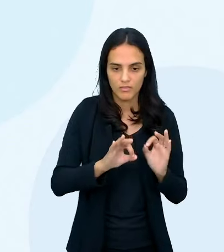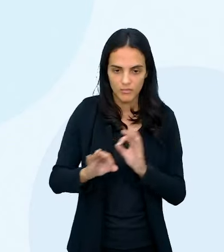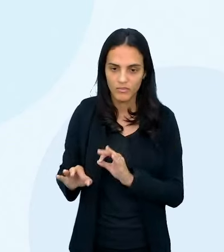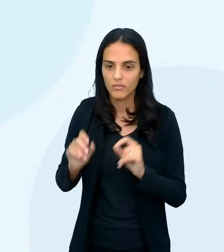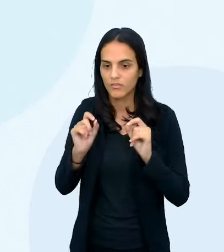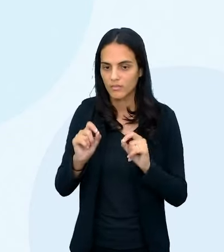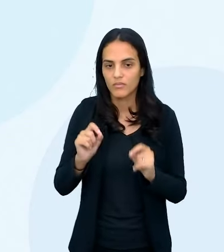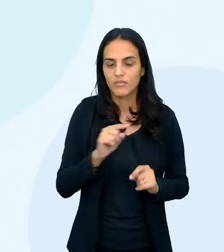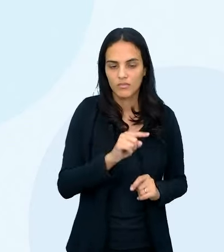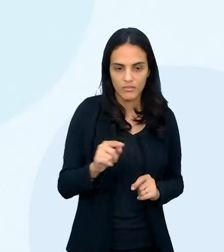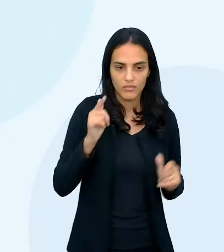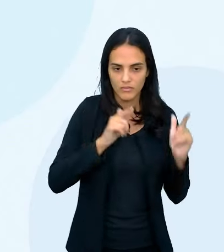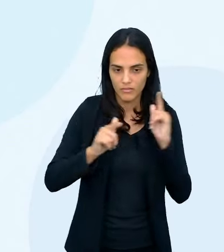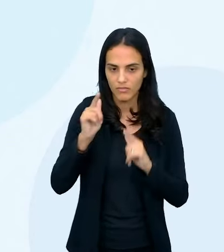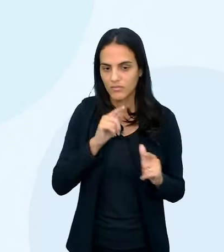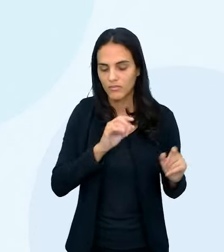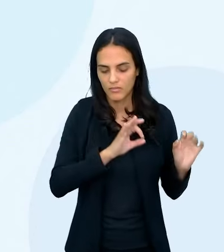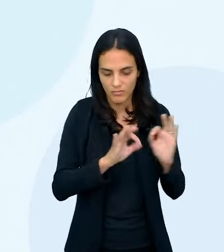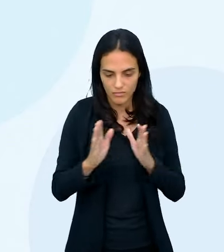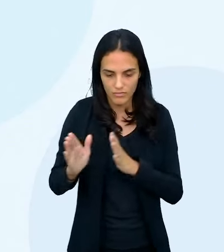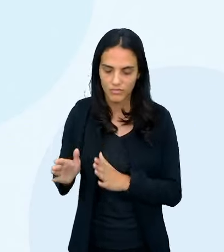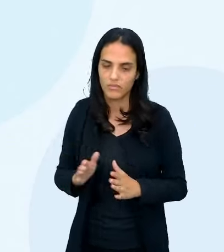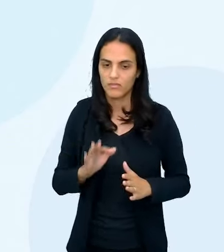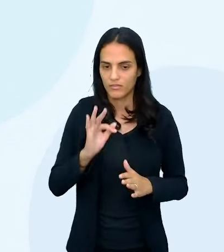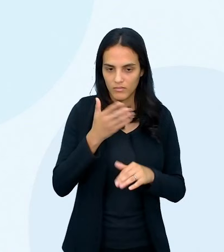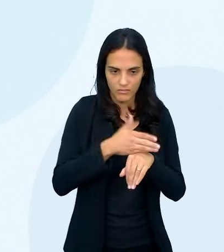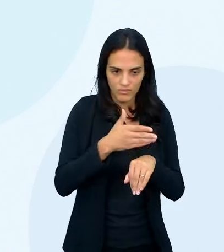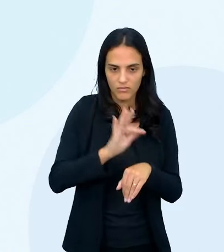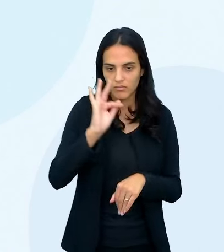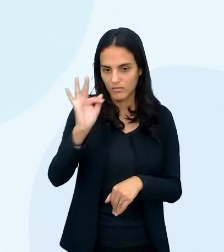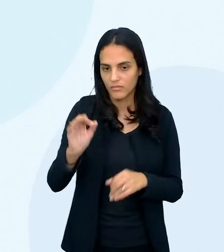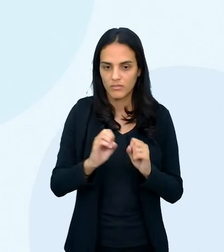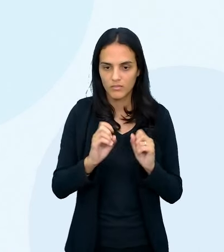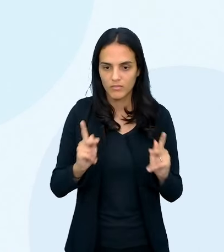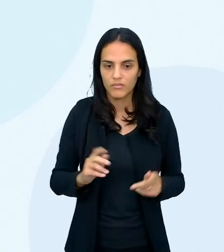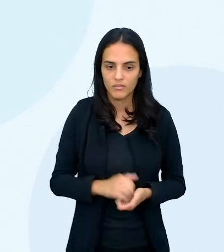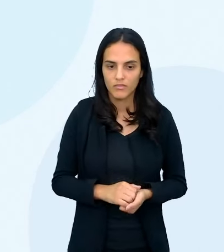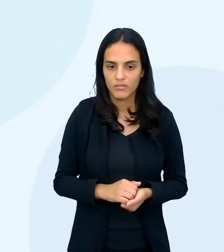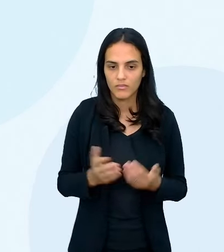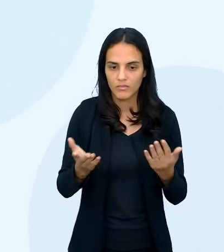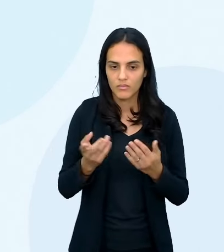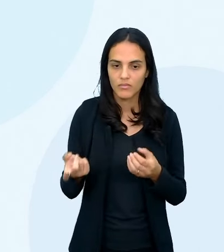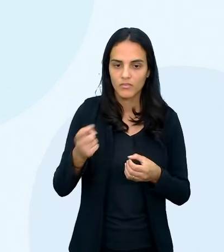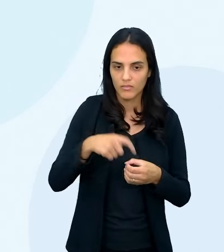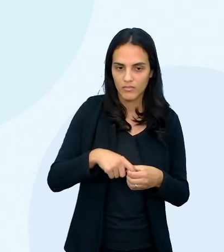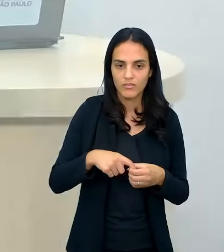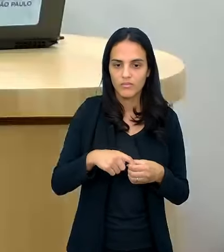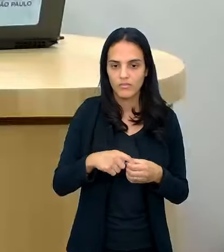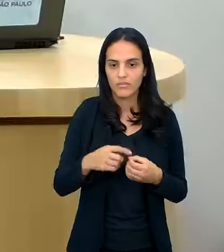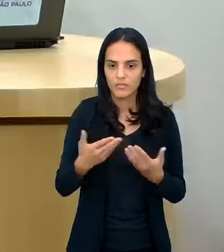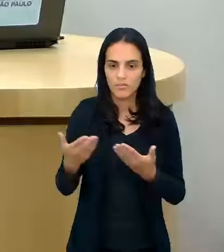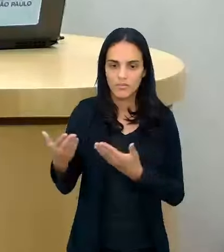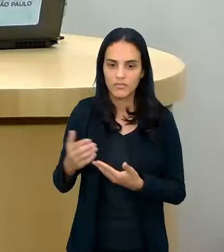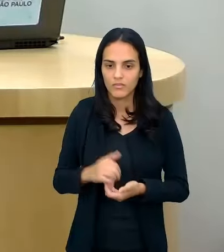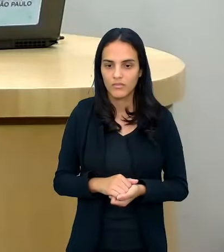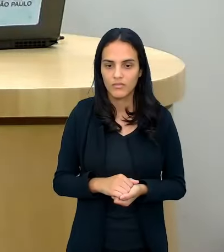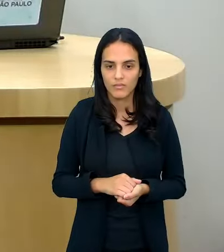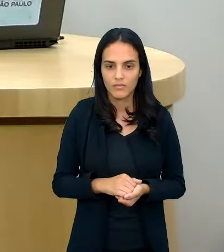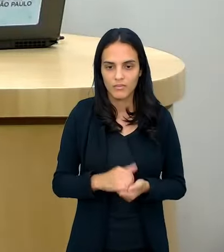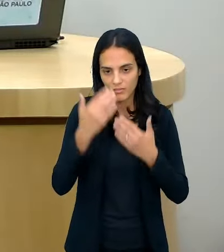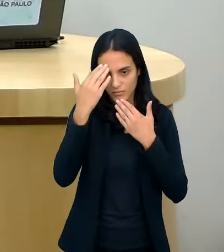que vocês conseguem organizar nas práticas futuras, tá certo? E agora eu volto para você se despedir dos professores, Paula,